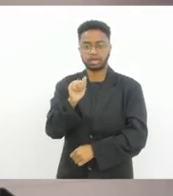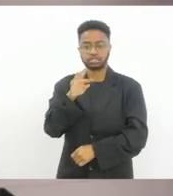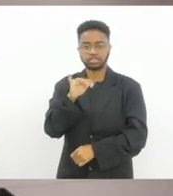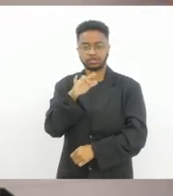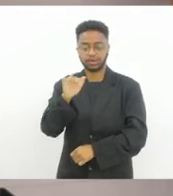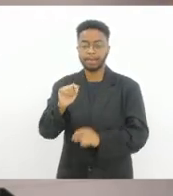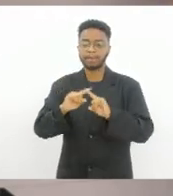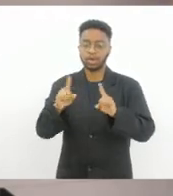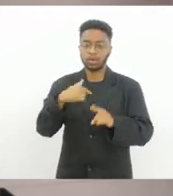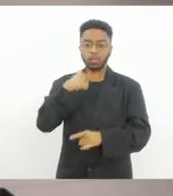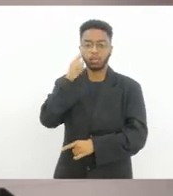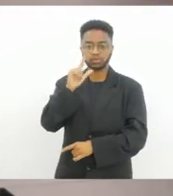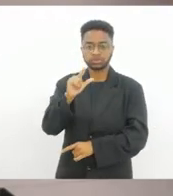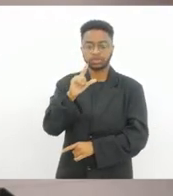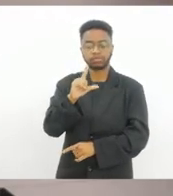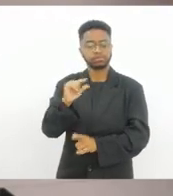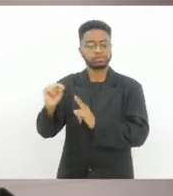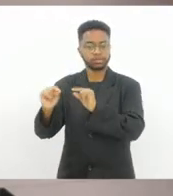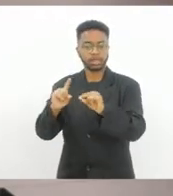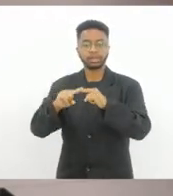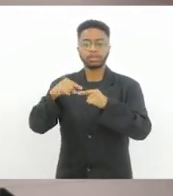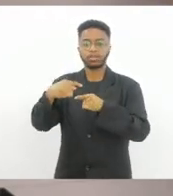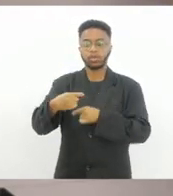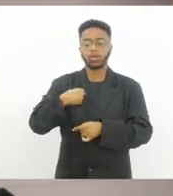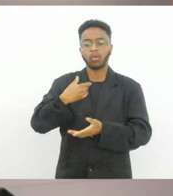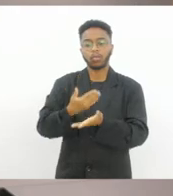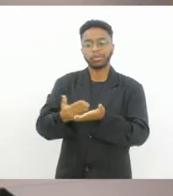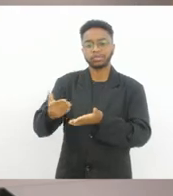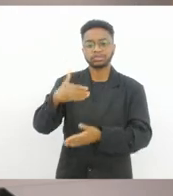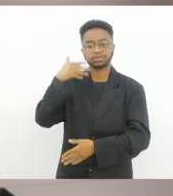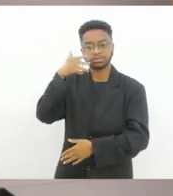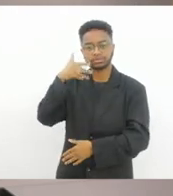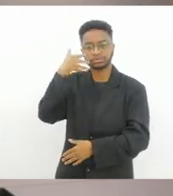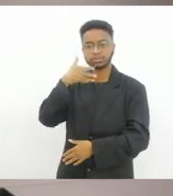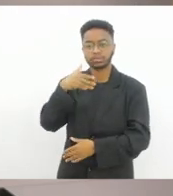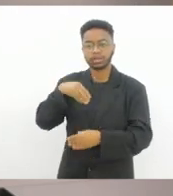consegui sair. E nisso eu comecei a ter falas dentro